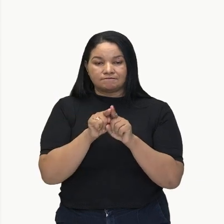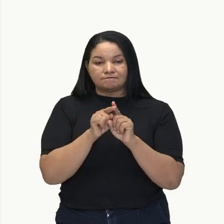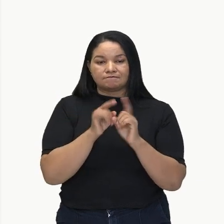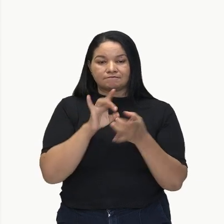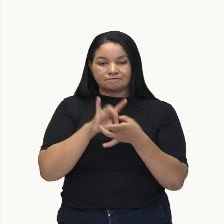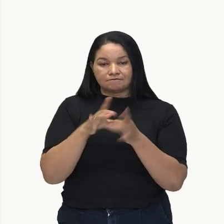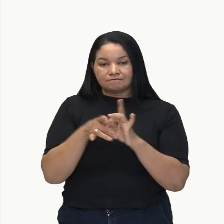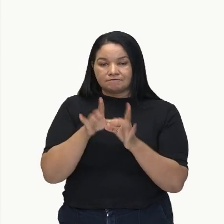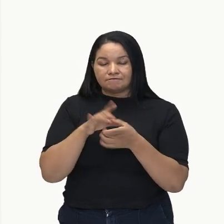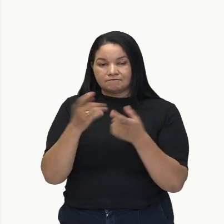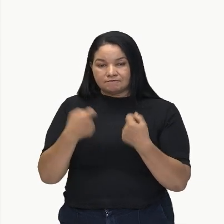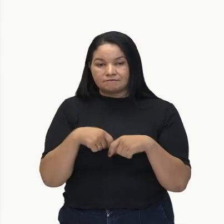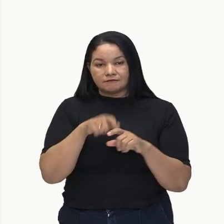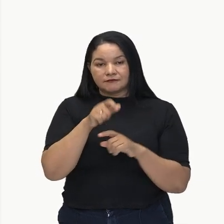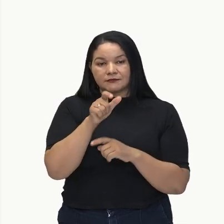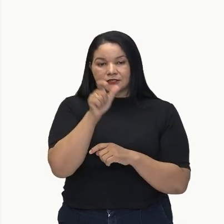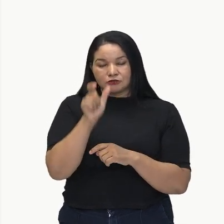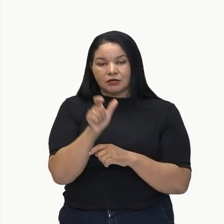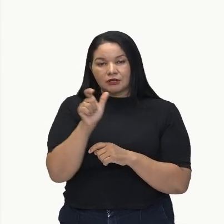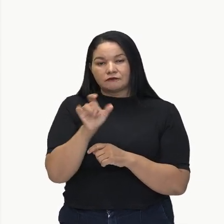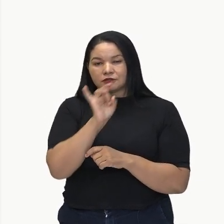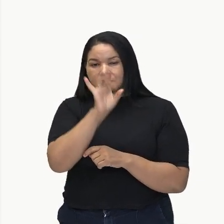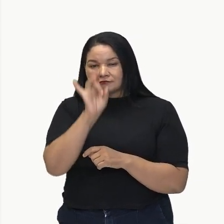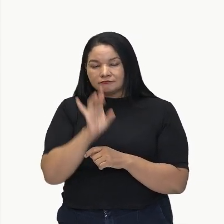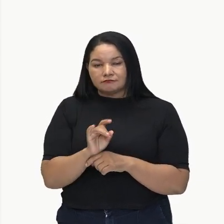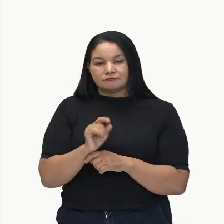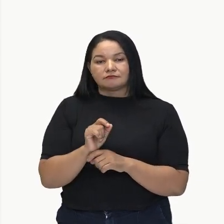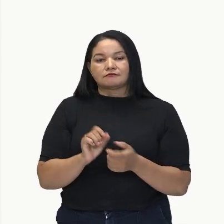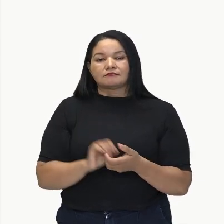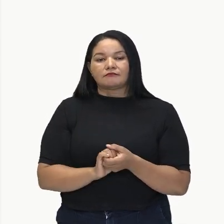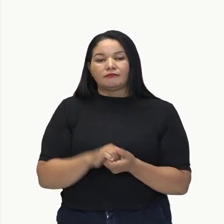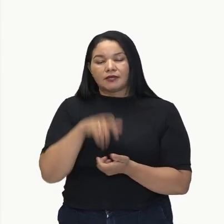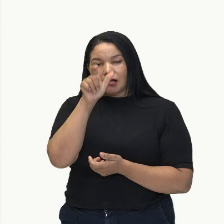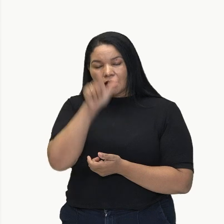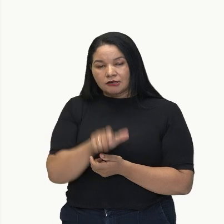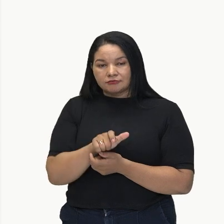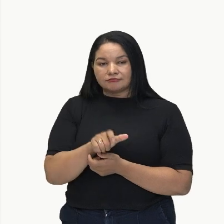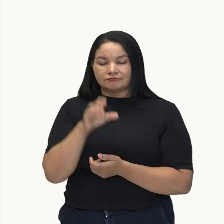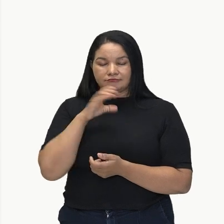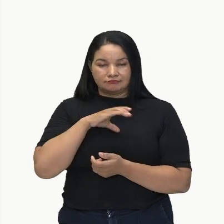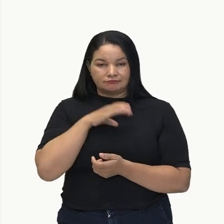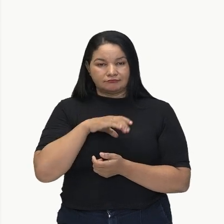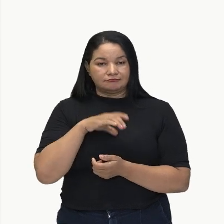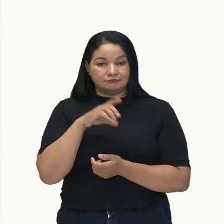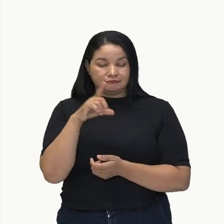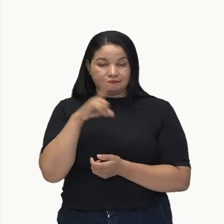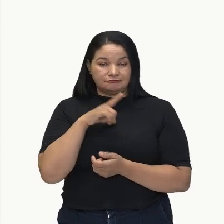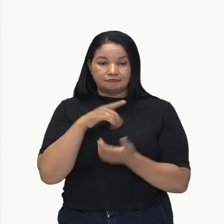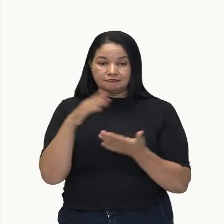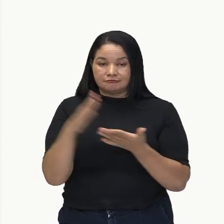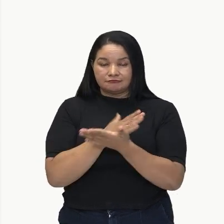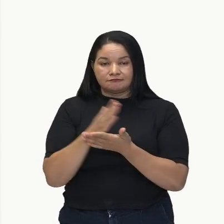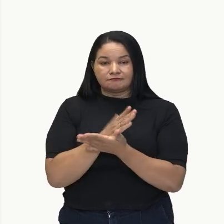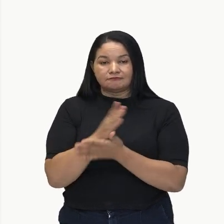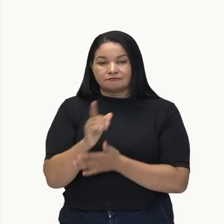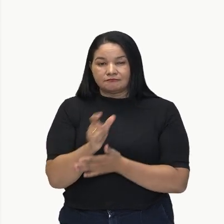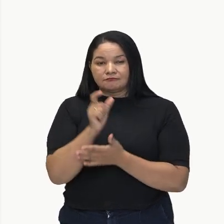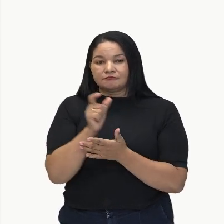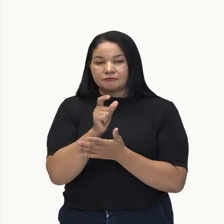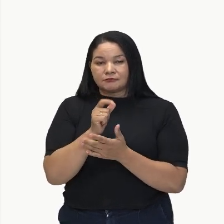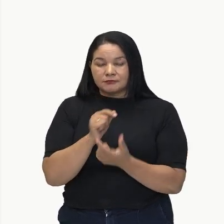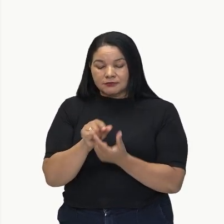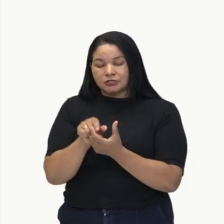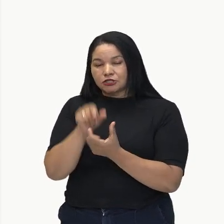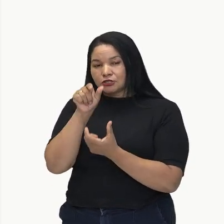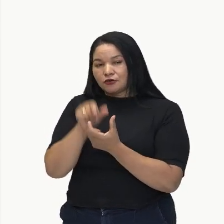Palavras heterotônicas. Na nossa coluna do português, nós temos algumas palavrinhas em vermelho, que são